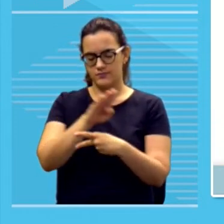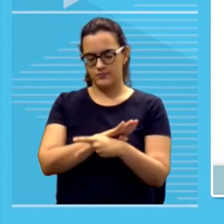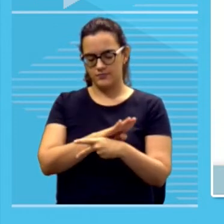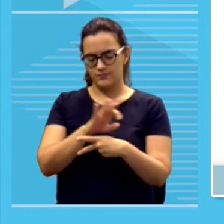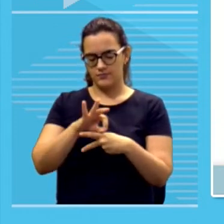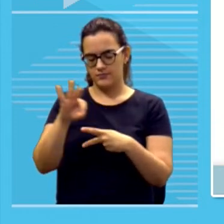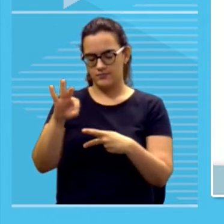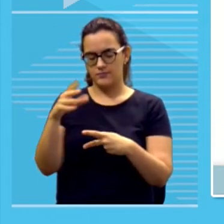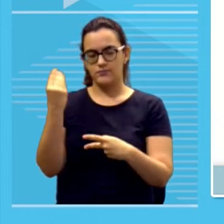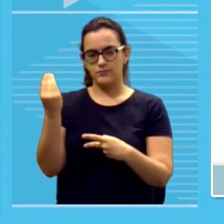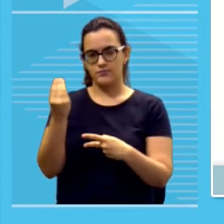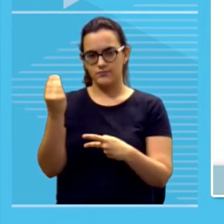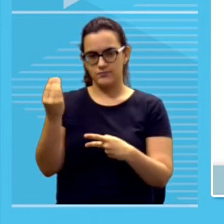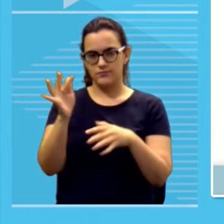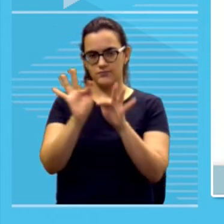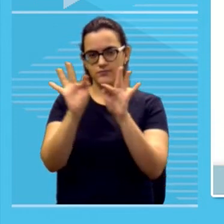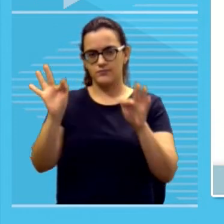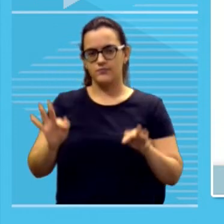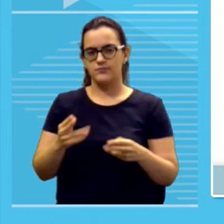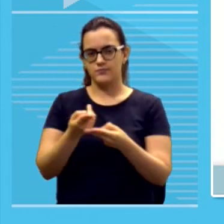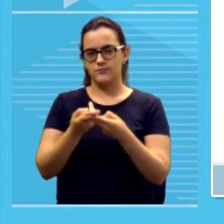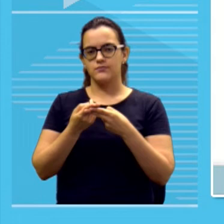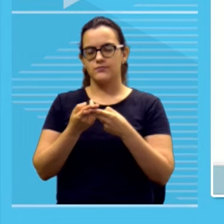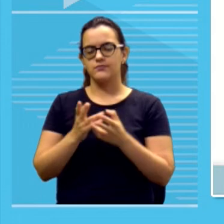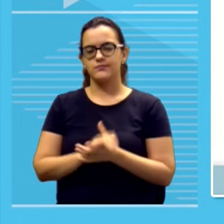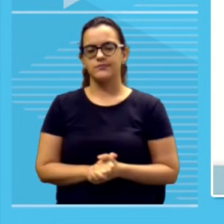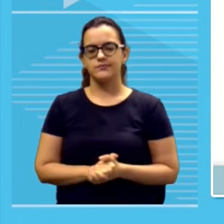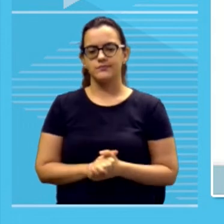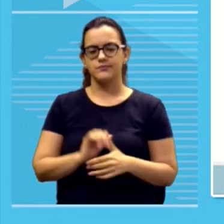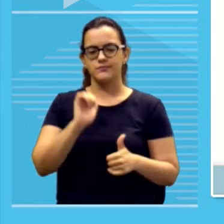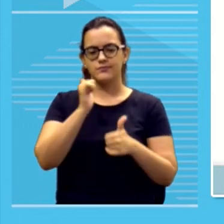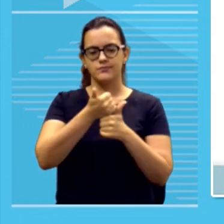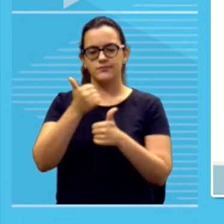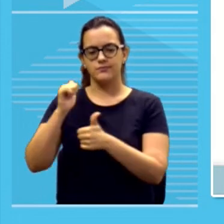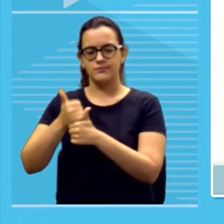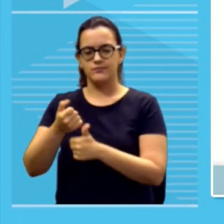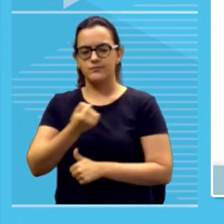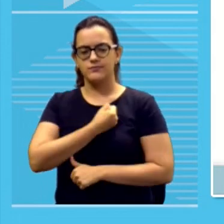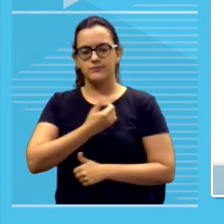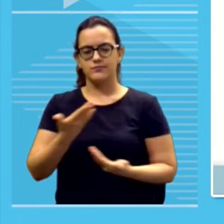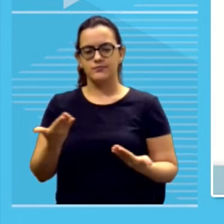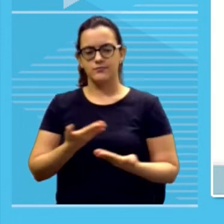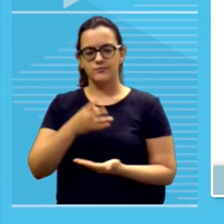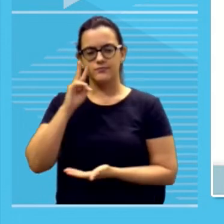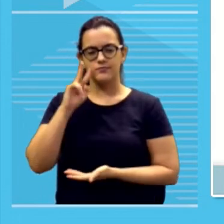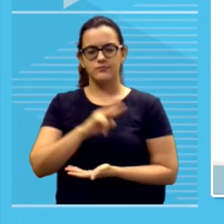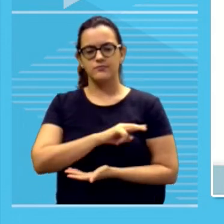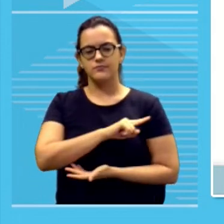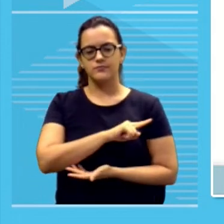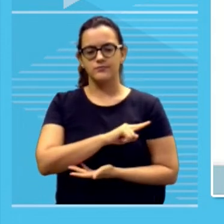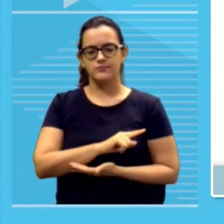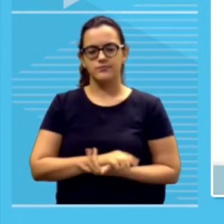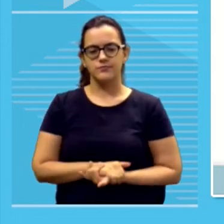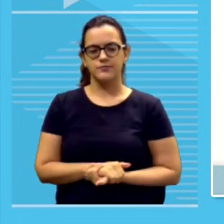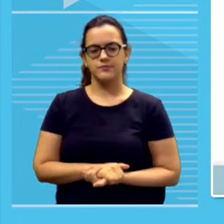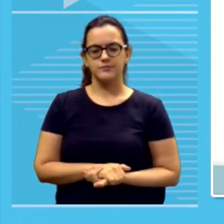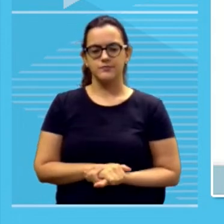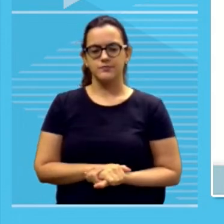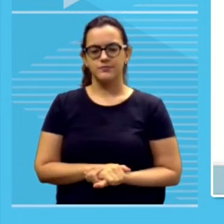menos x a ao quadrado mais yb